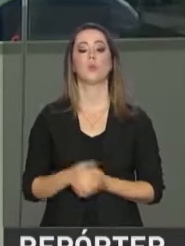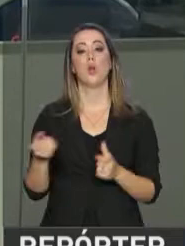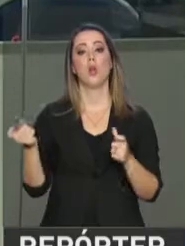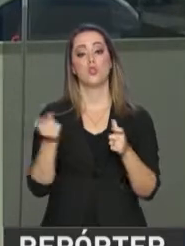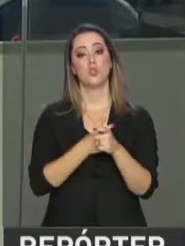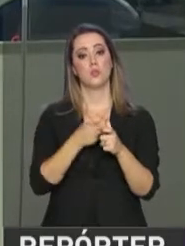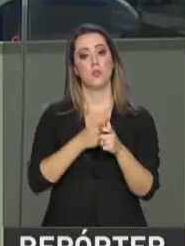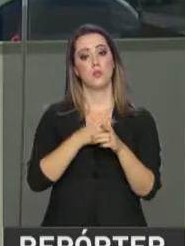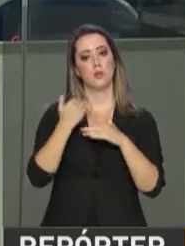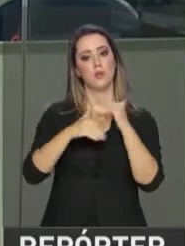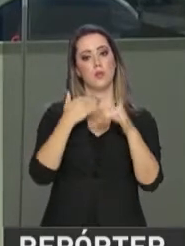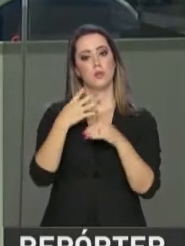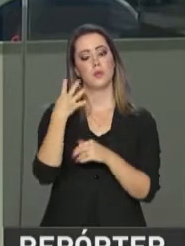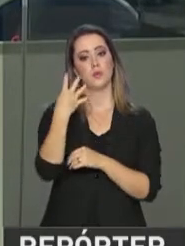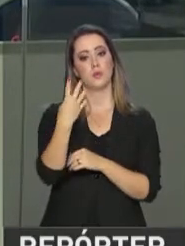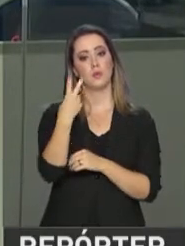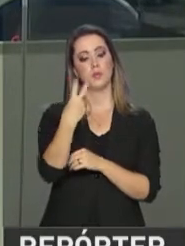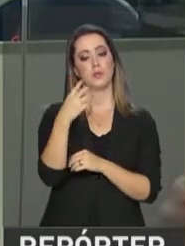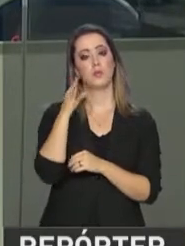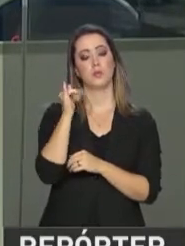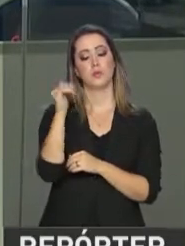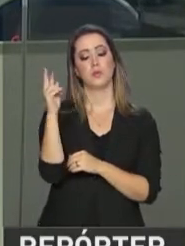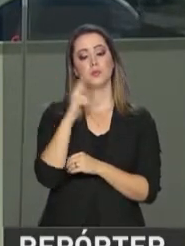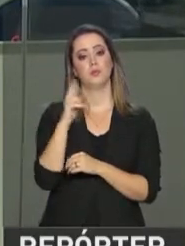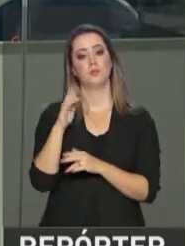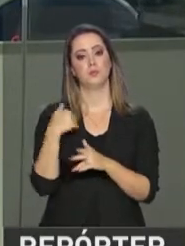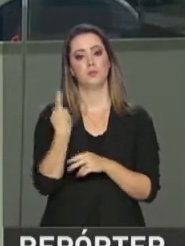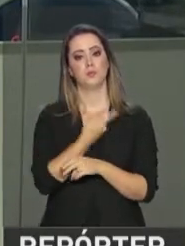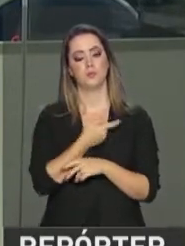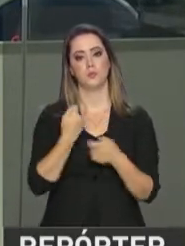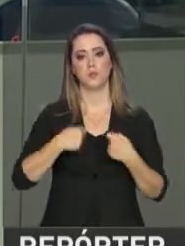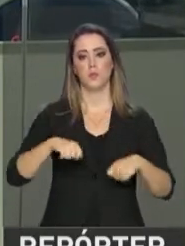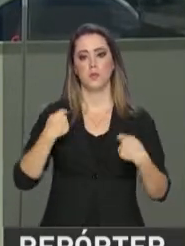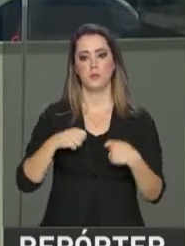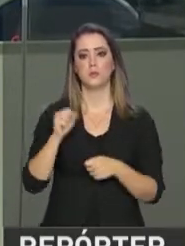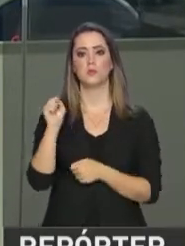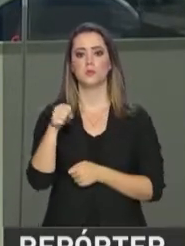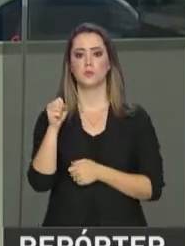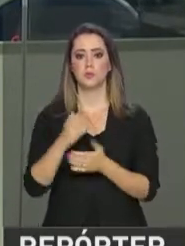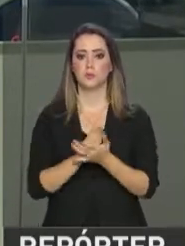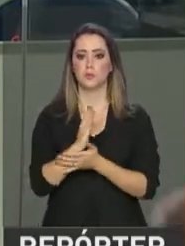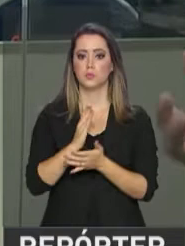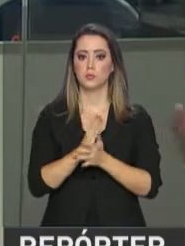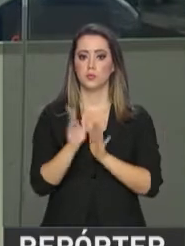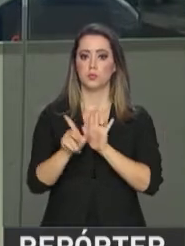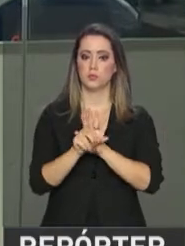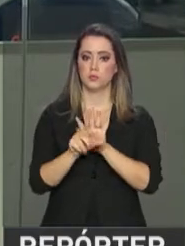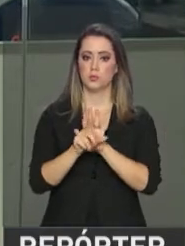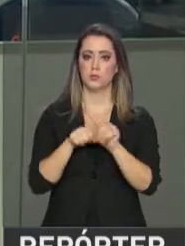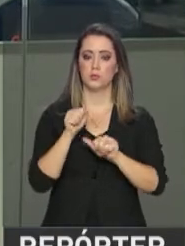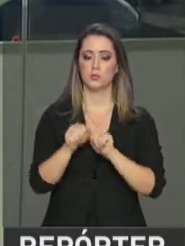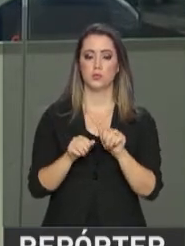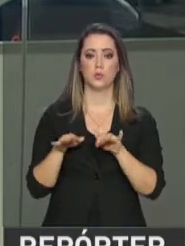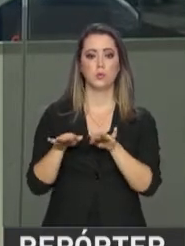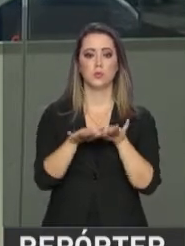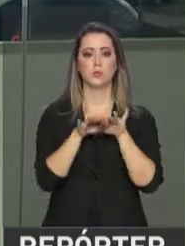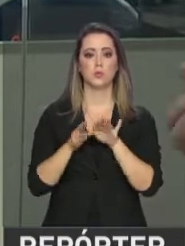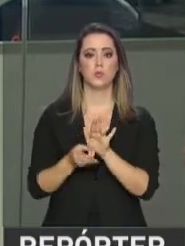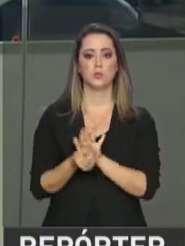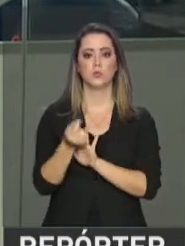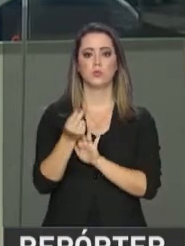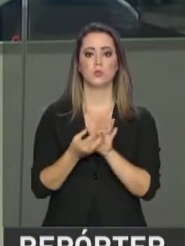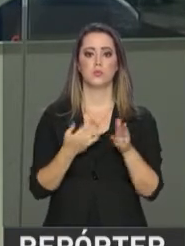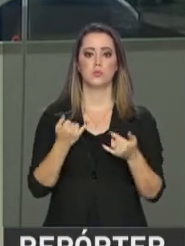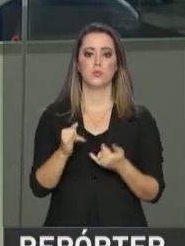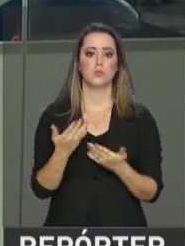268 tamanho delas como um todo então veja a gente necessita sim fazer uma reforma da previdência para ter contas equilibradas se não